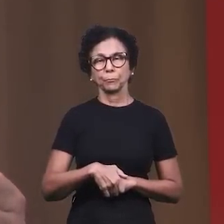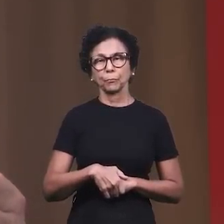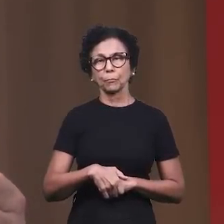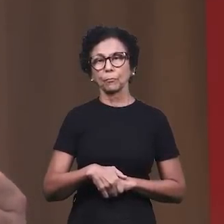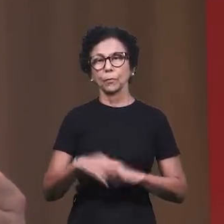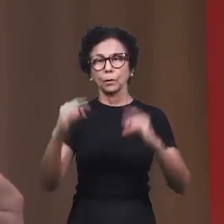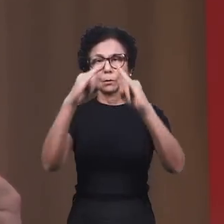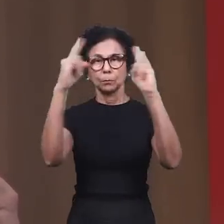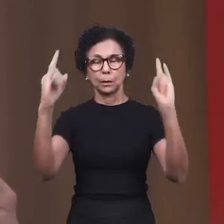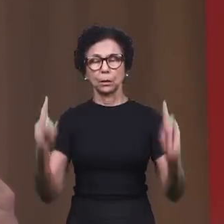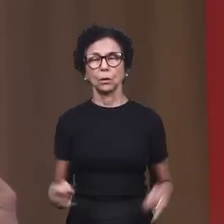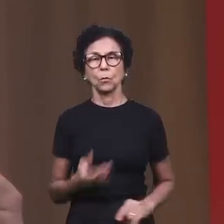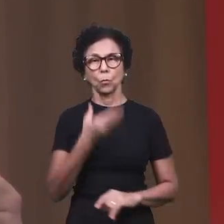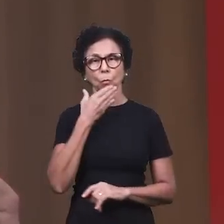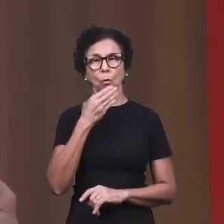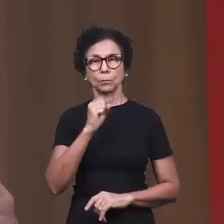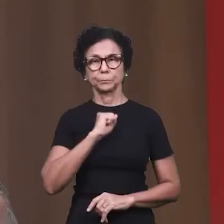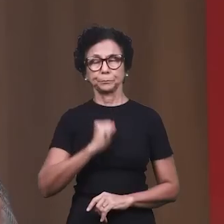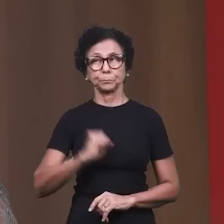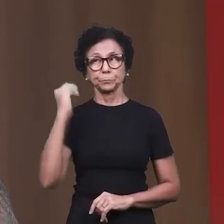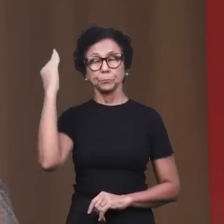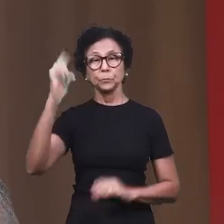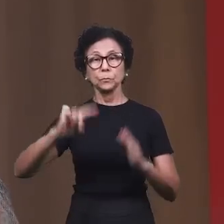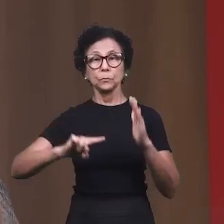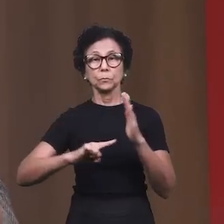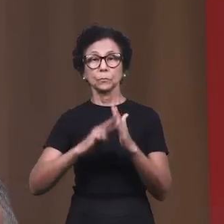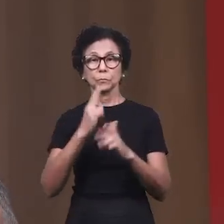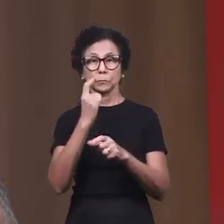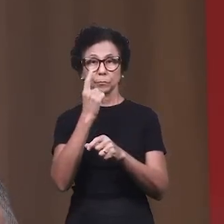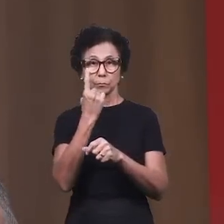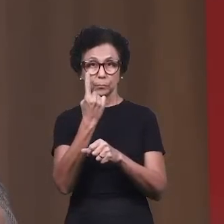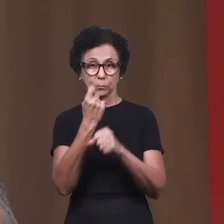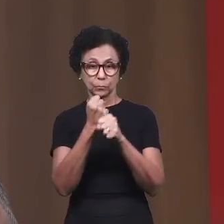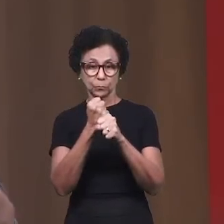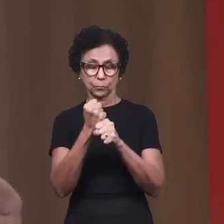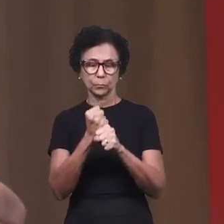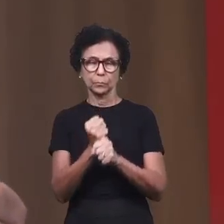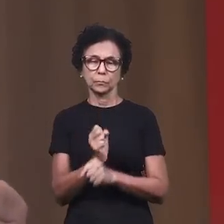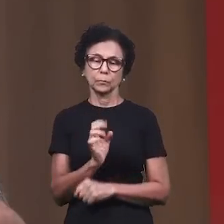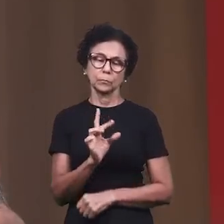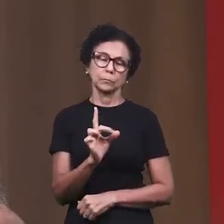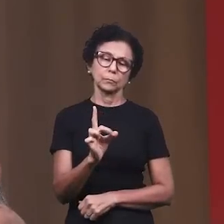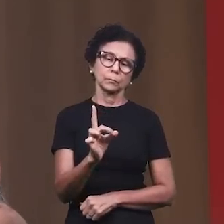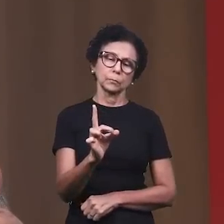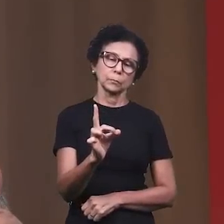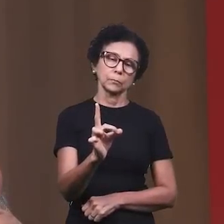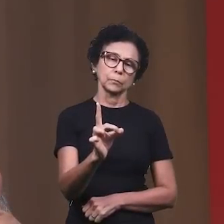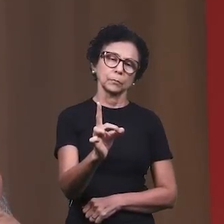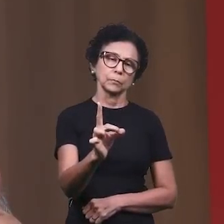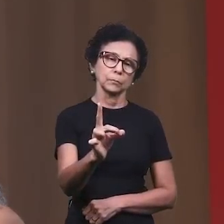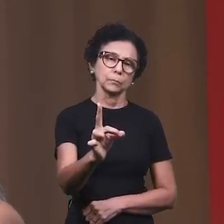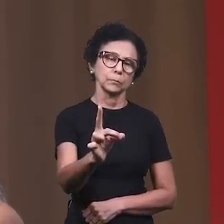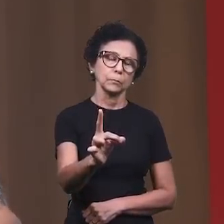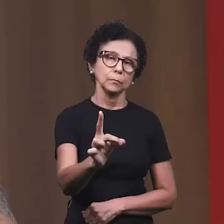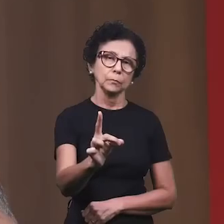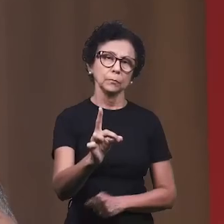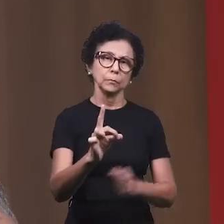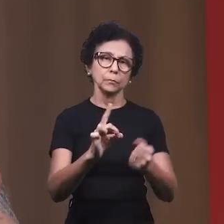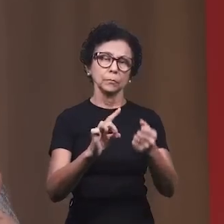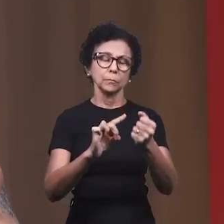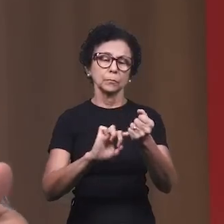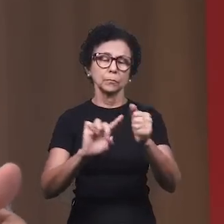que era o sumo sacerdote uma vez ao ano, agora quem faz ou quem fez esse caminho foi o próprio Senhor